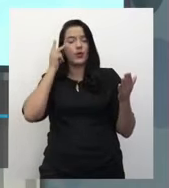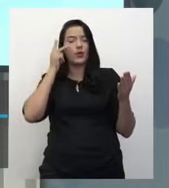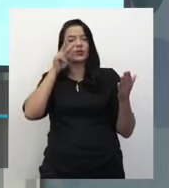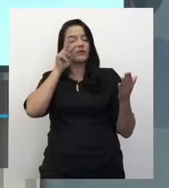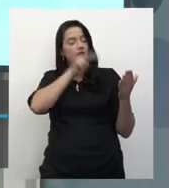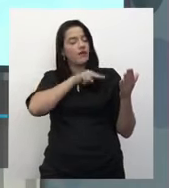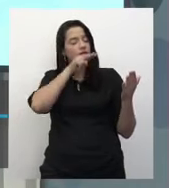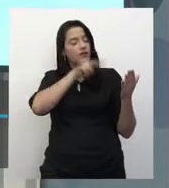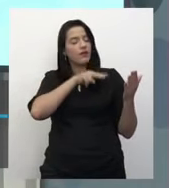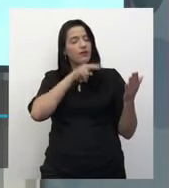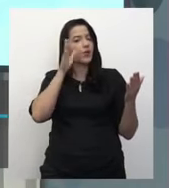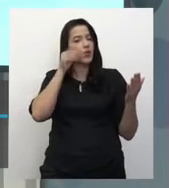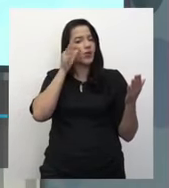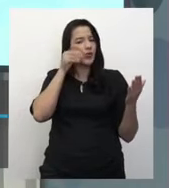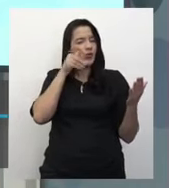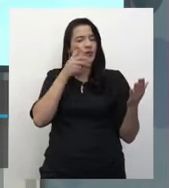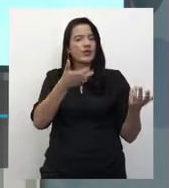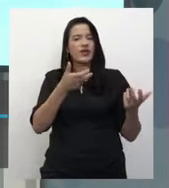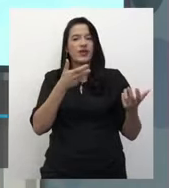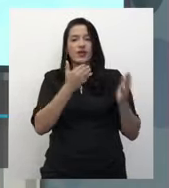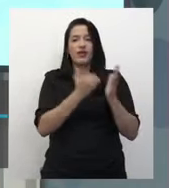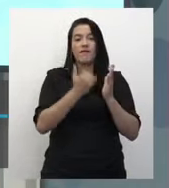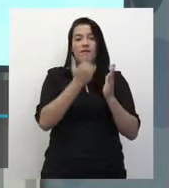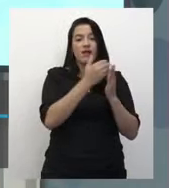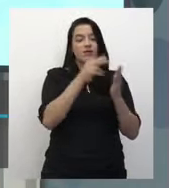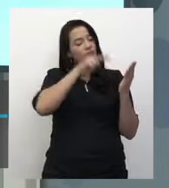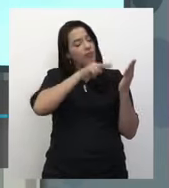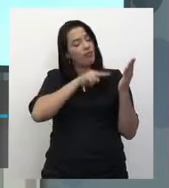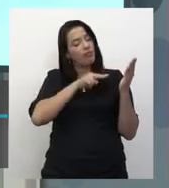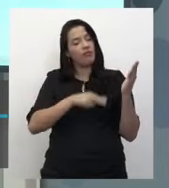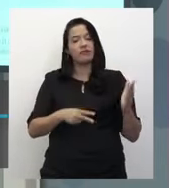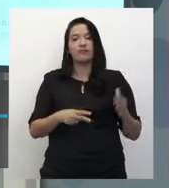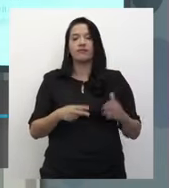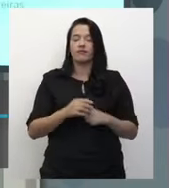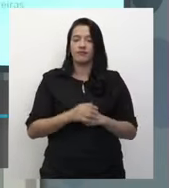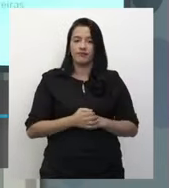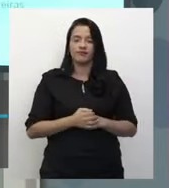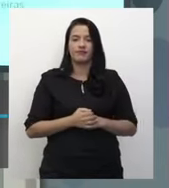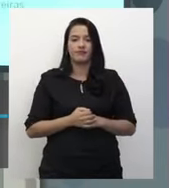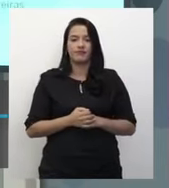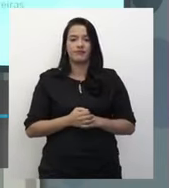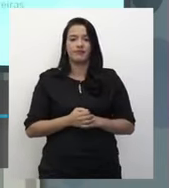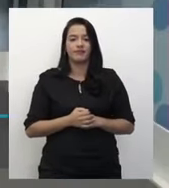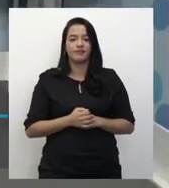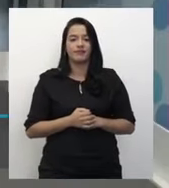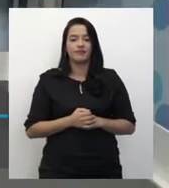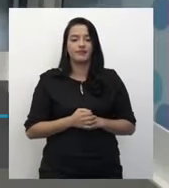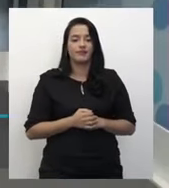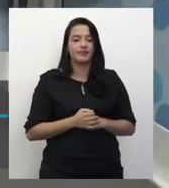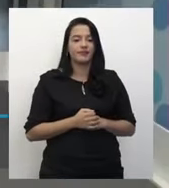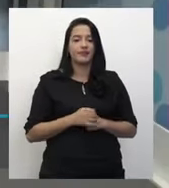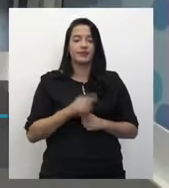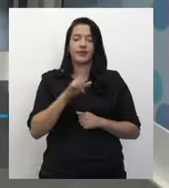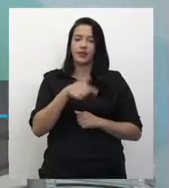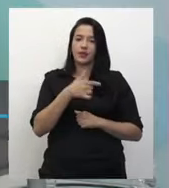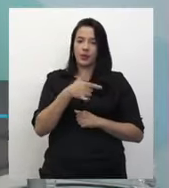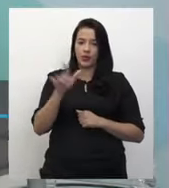né, o interesse para que ele continue a realizar a leitura completa. Tá? Deixa eu falar uma que eu achei